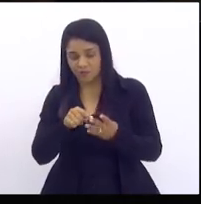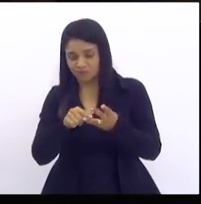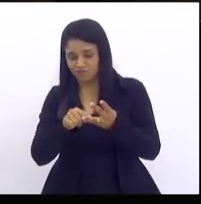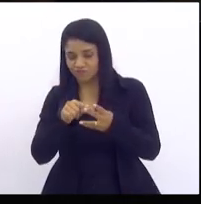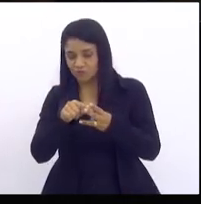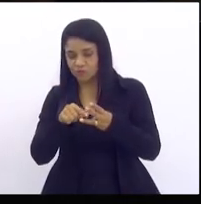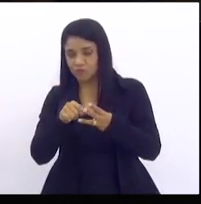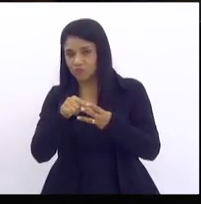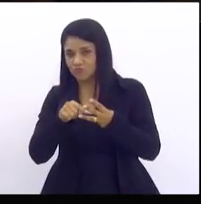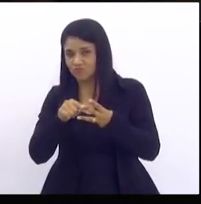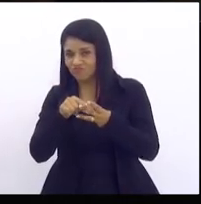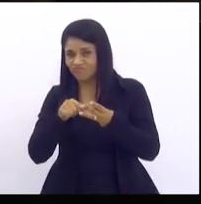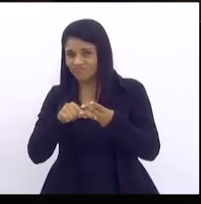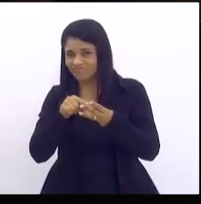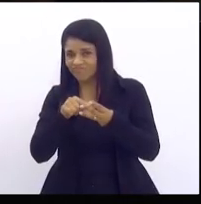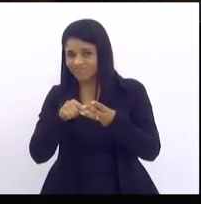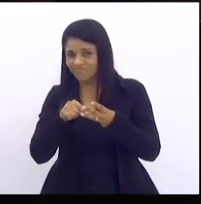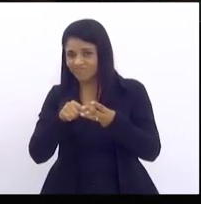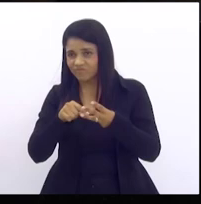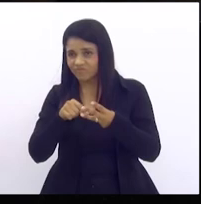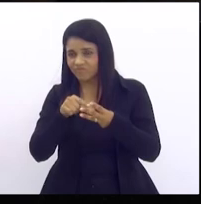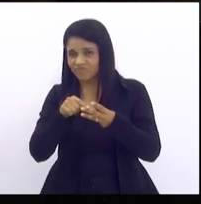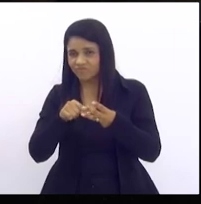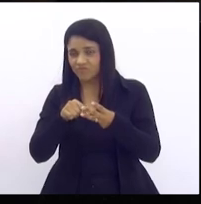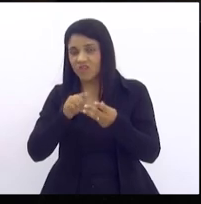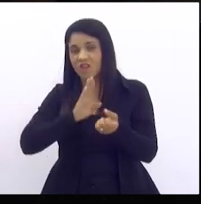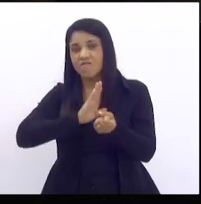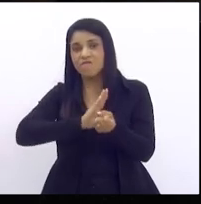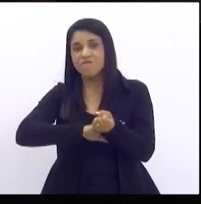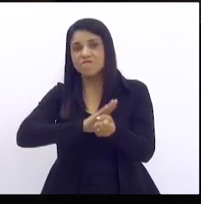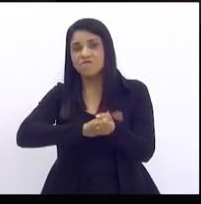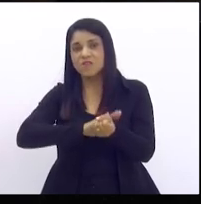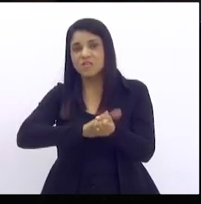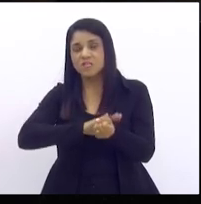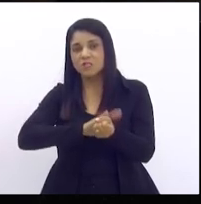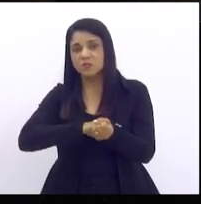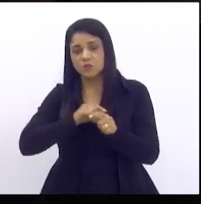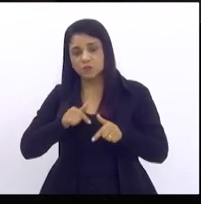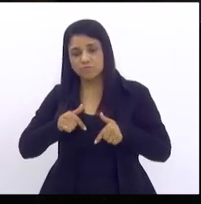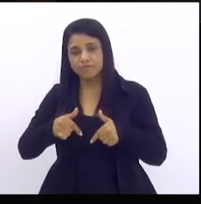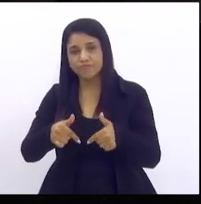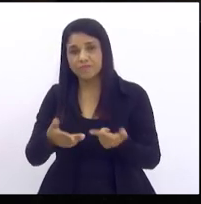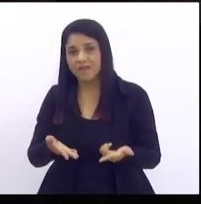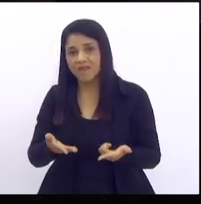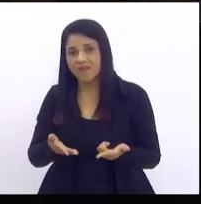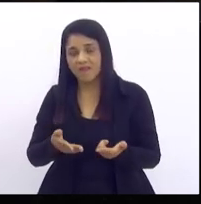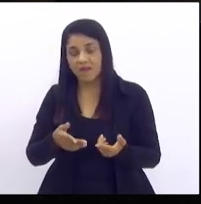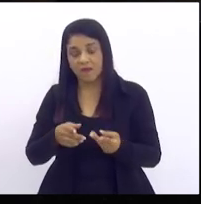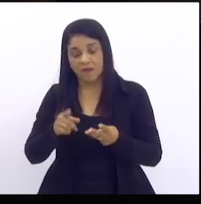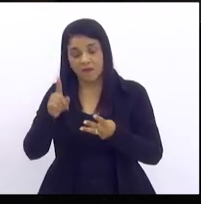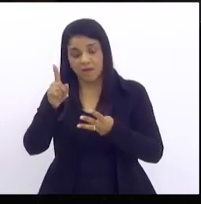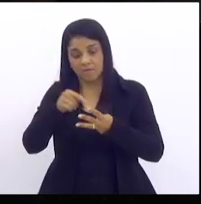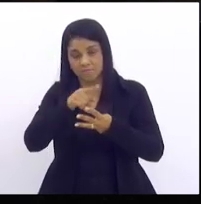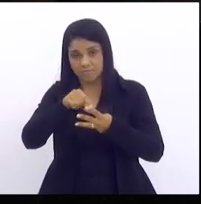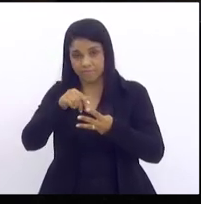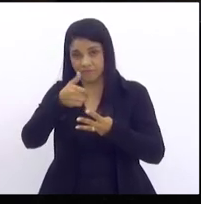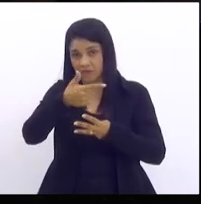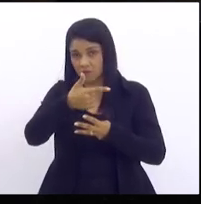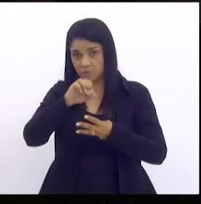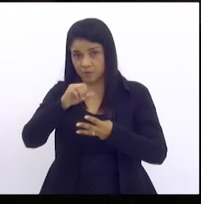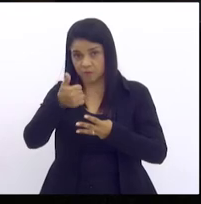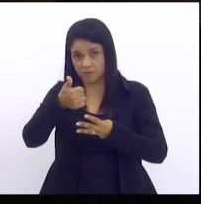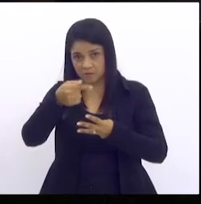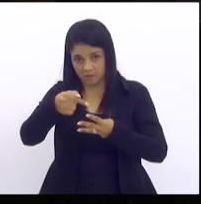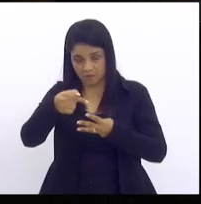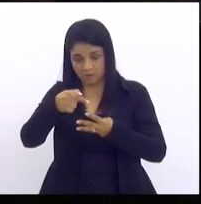não significativa. Vício de iniciativa. E quando elas caíram? A de 17 caiu